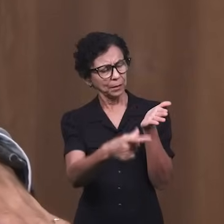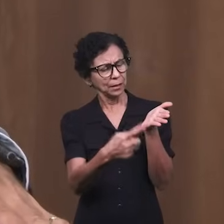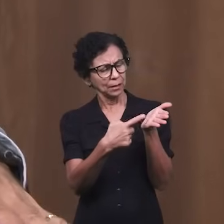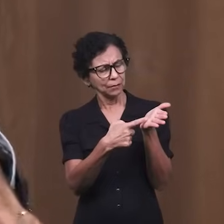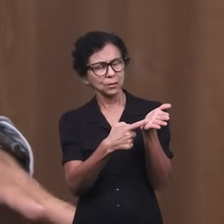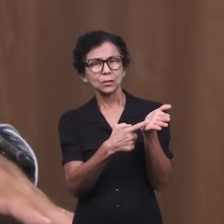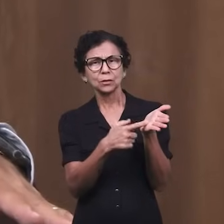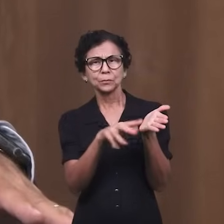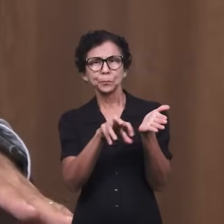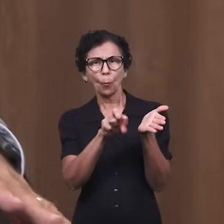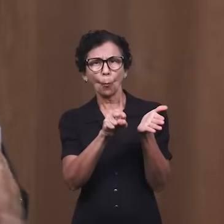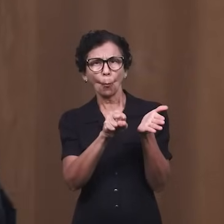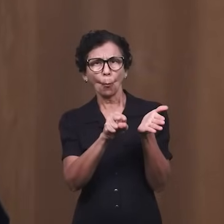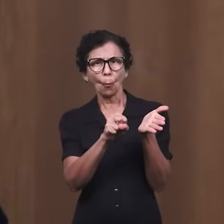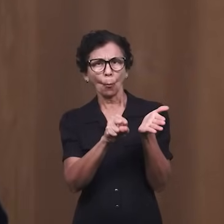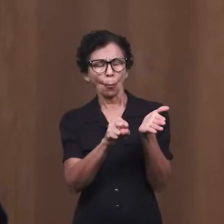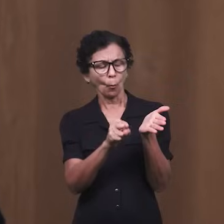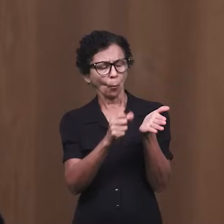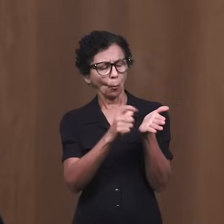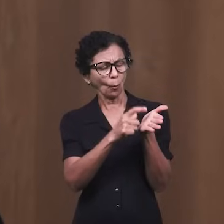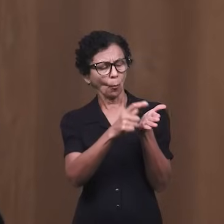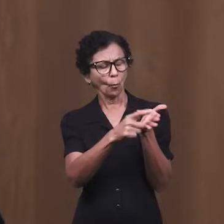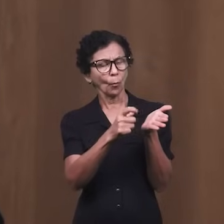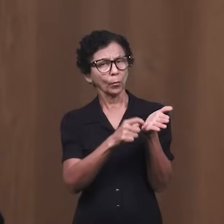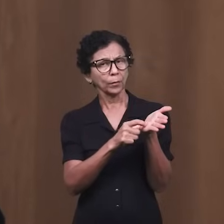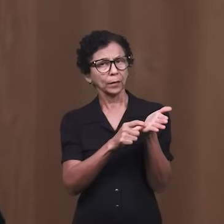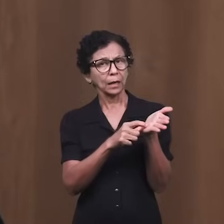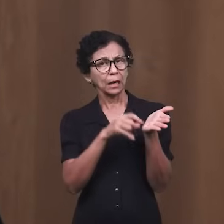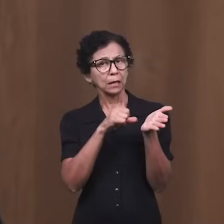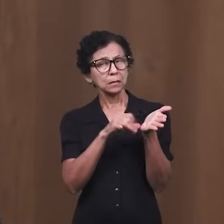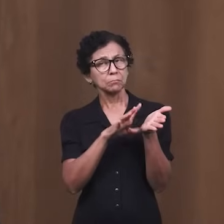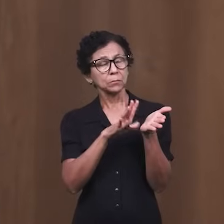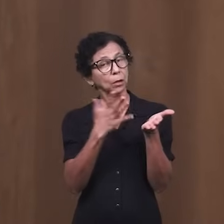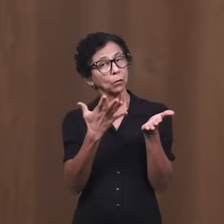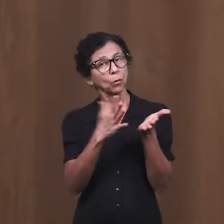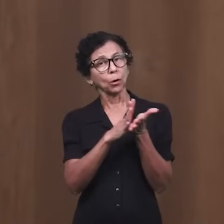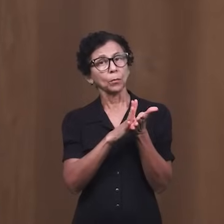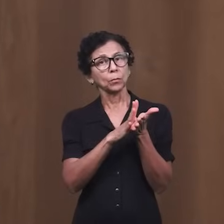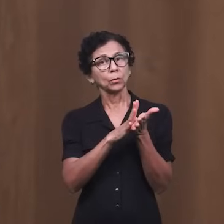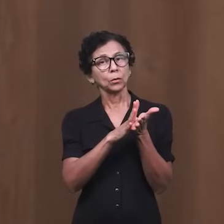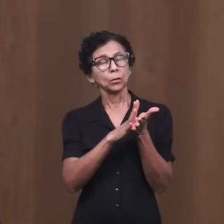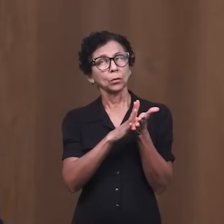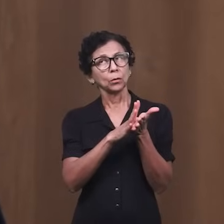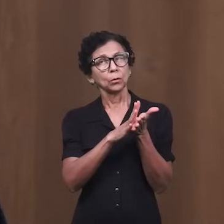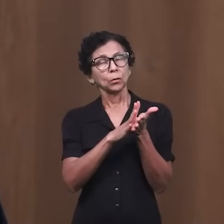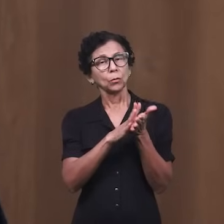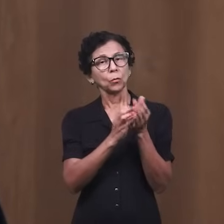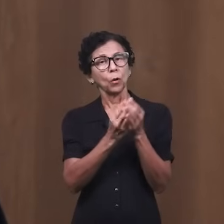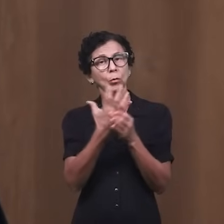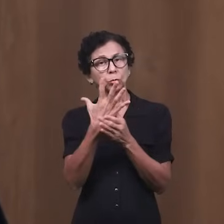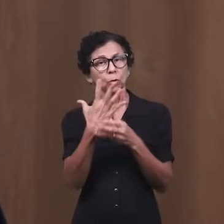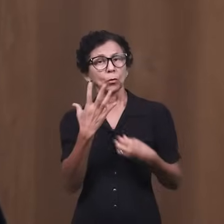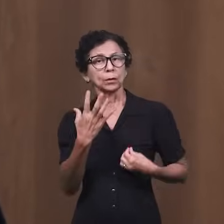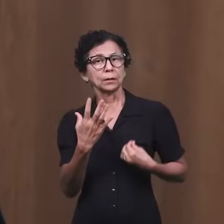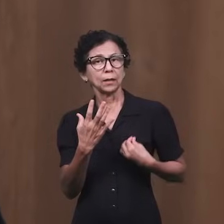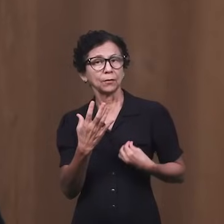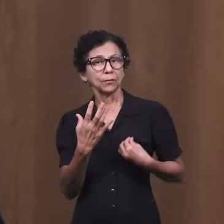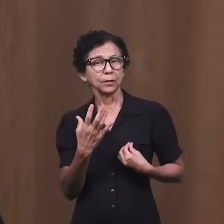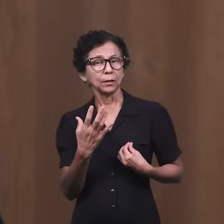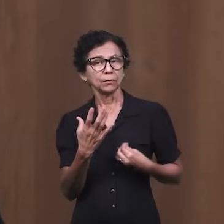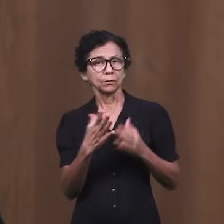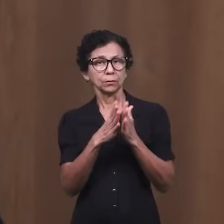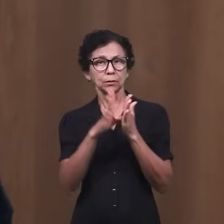secaram estão secas ali ele pode falar coisas novas e diferentes para nós não se trata